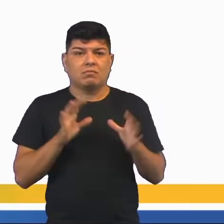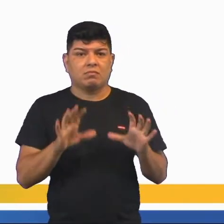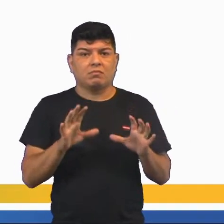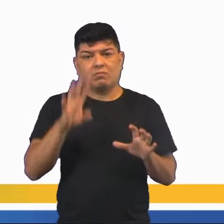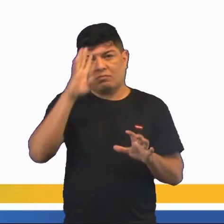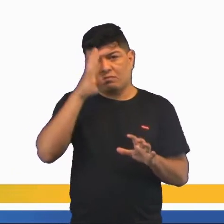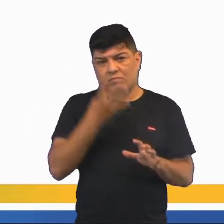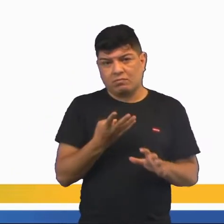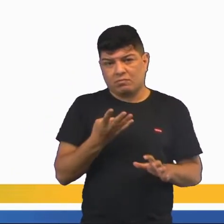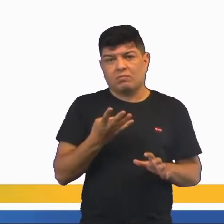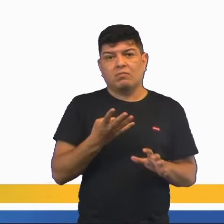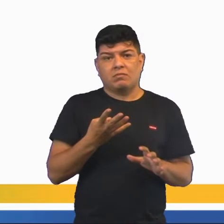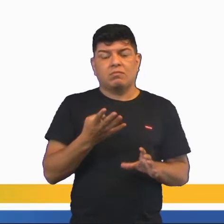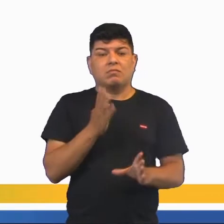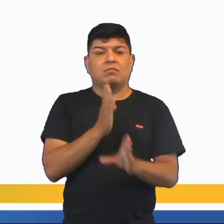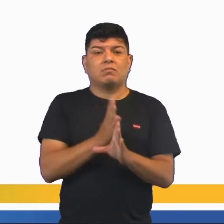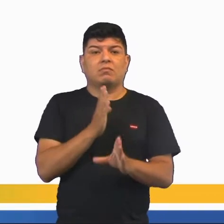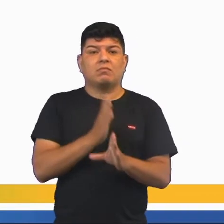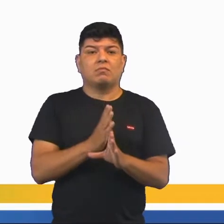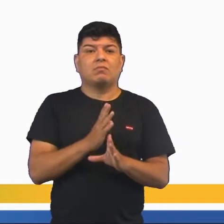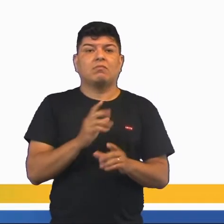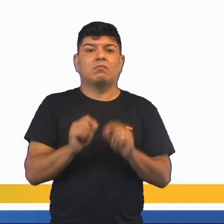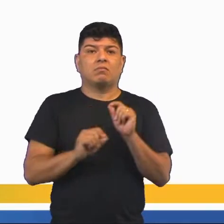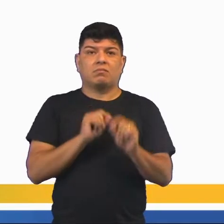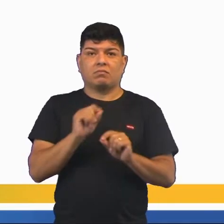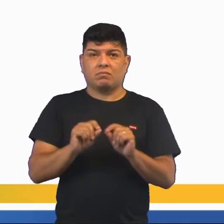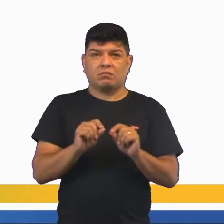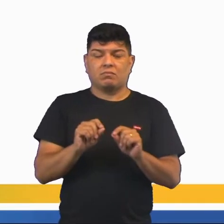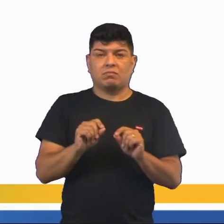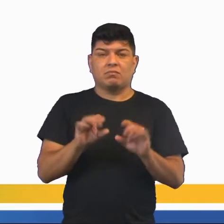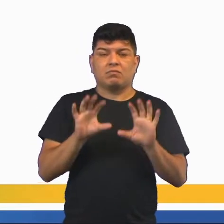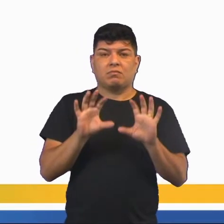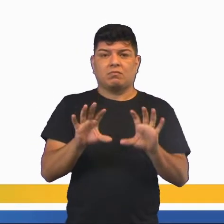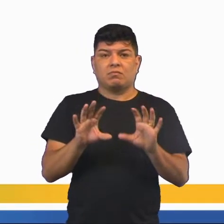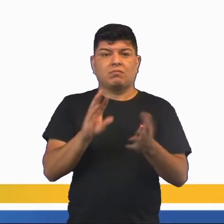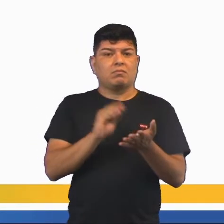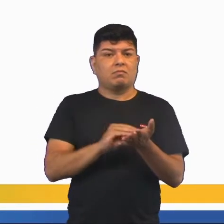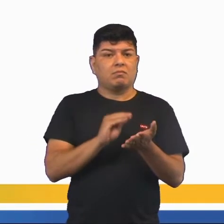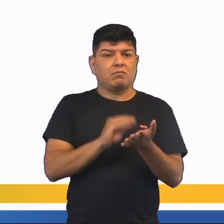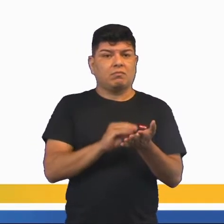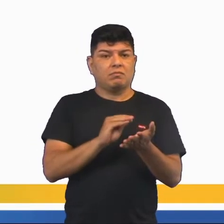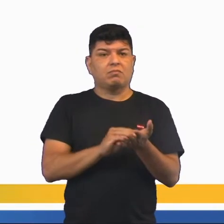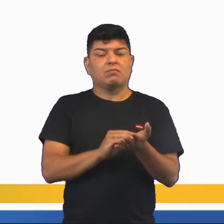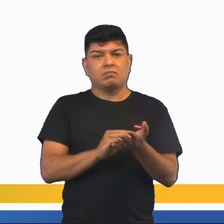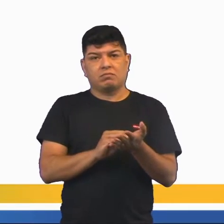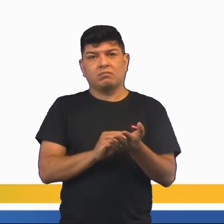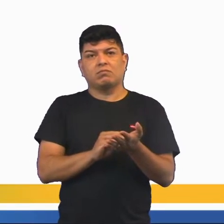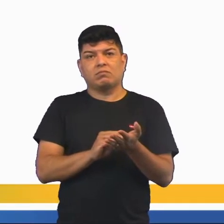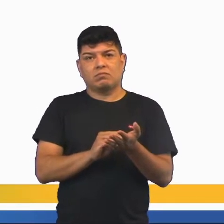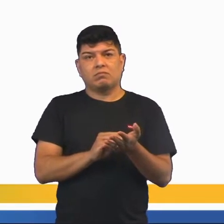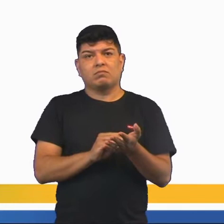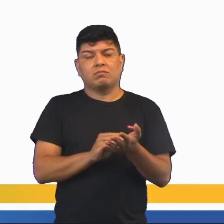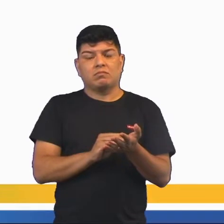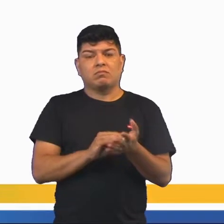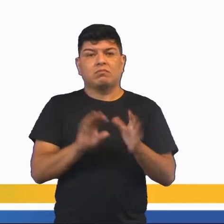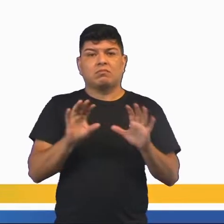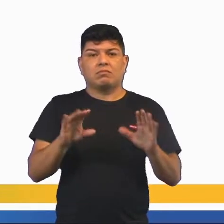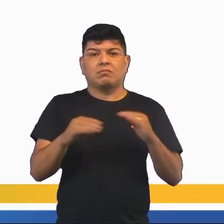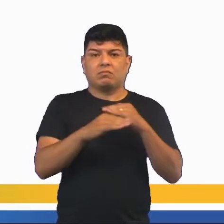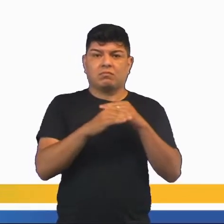sejam resolvidos através de negociação, numa isenta arbitragem,